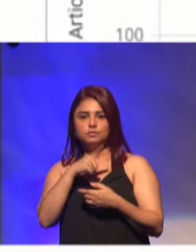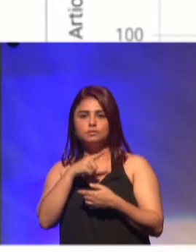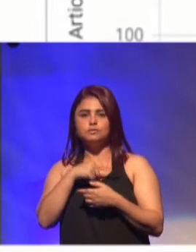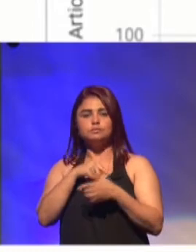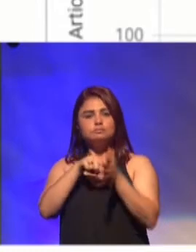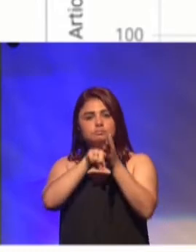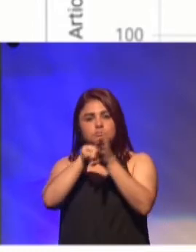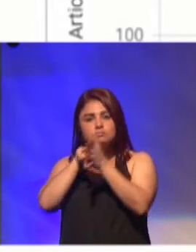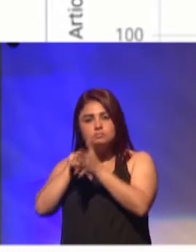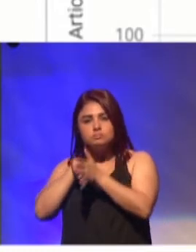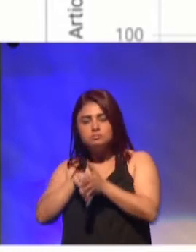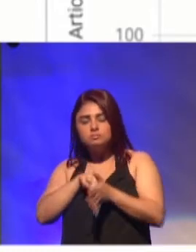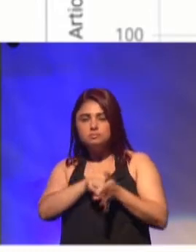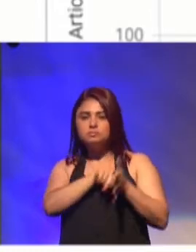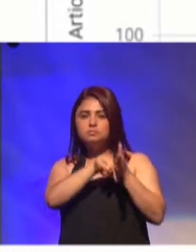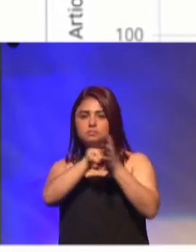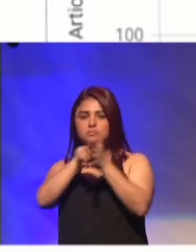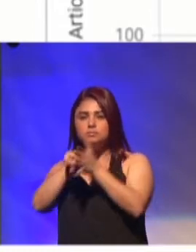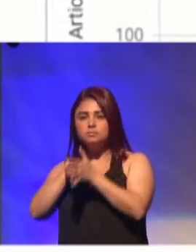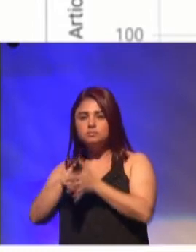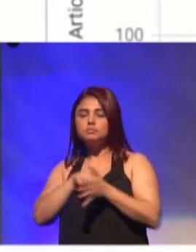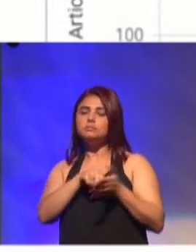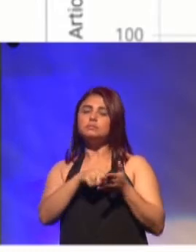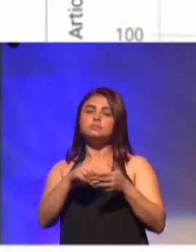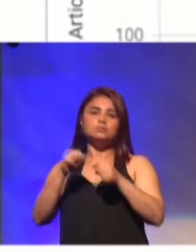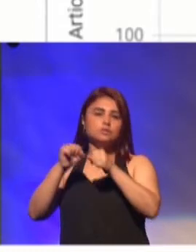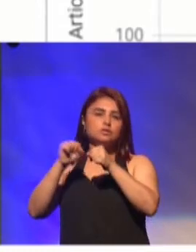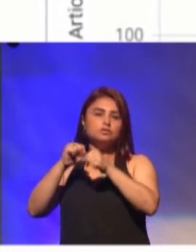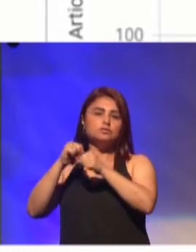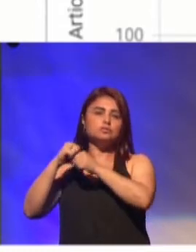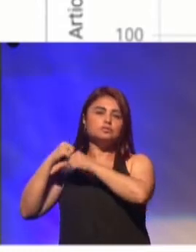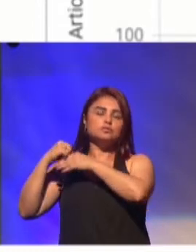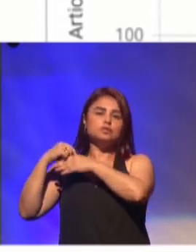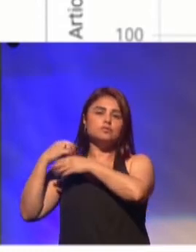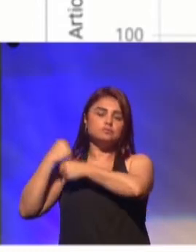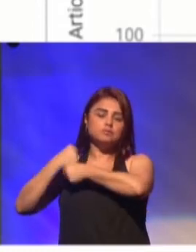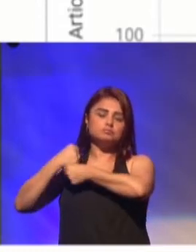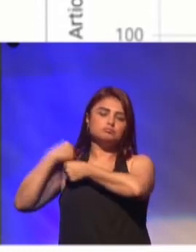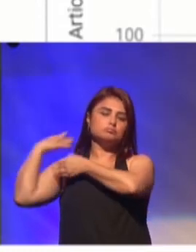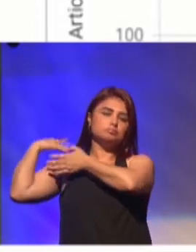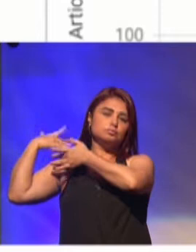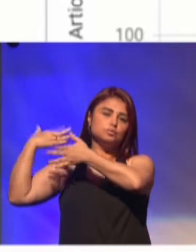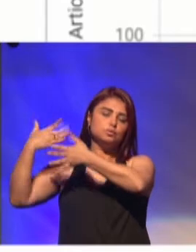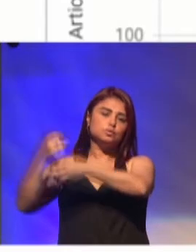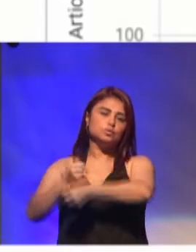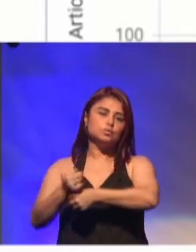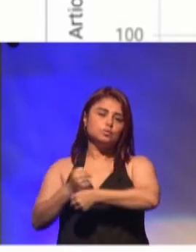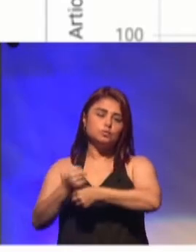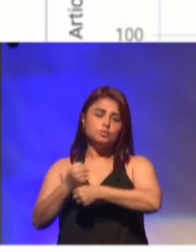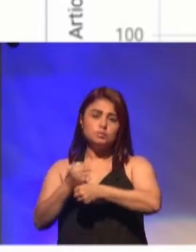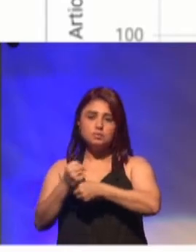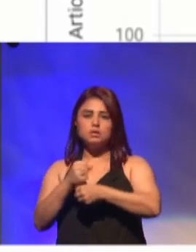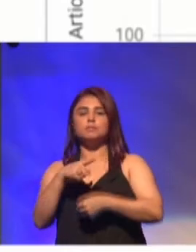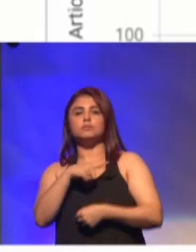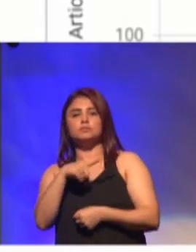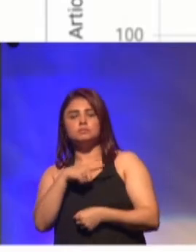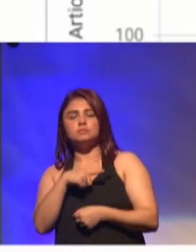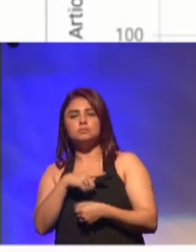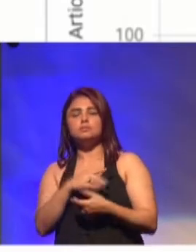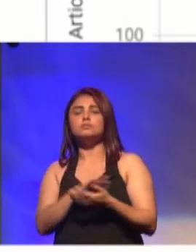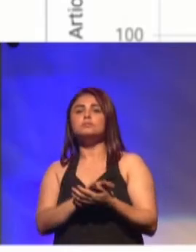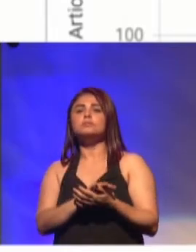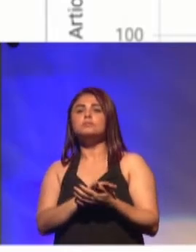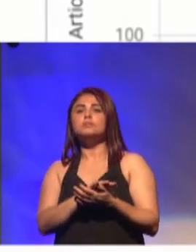trabalhos que têm sido realizados nos últimos anos na área de fototerapia, de fotobiomodulação.